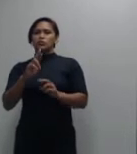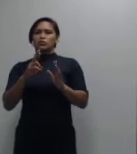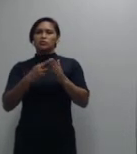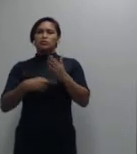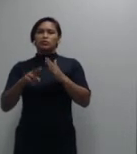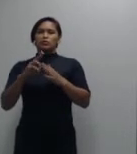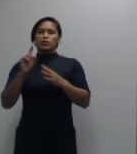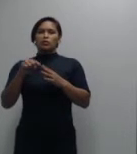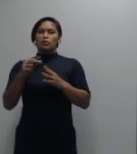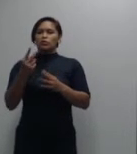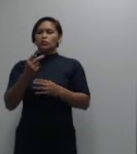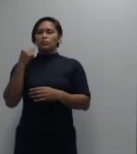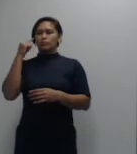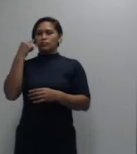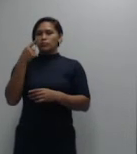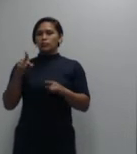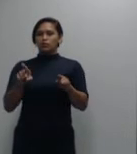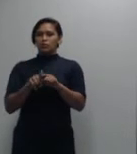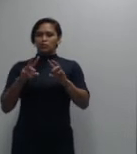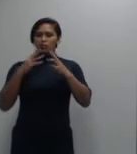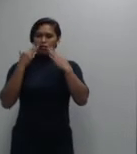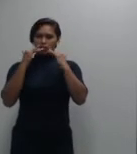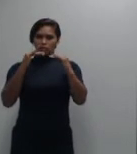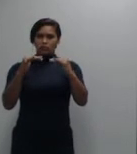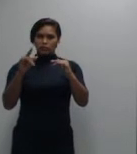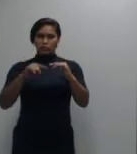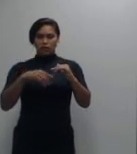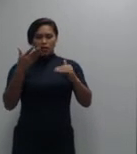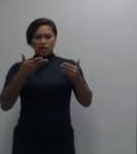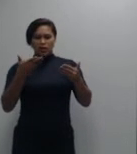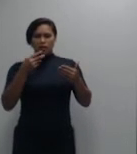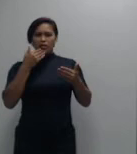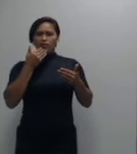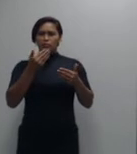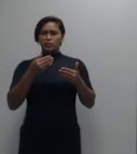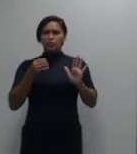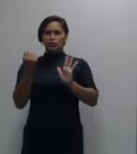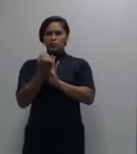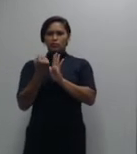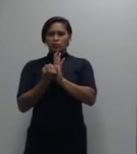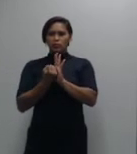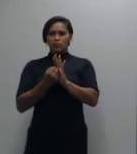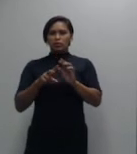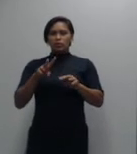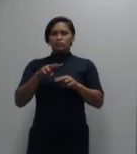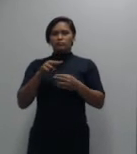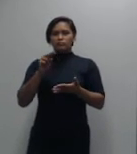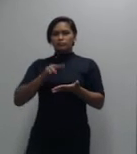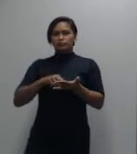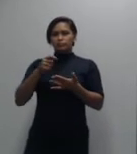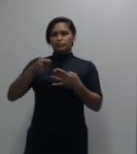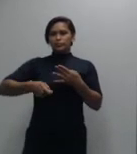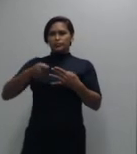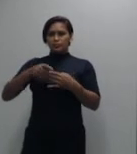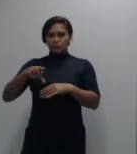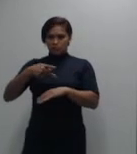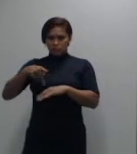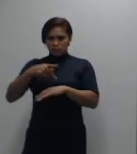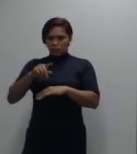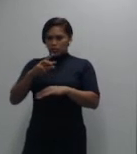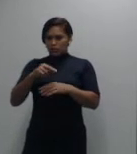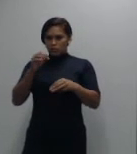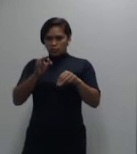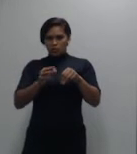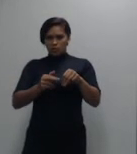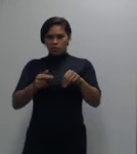pelos dois advogados Patrick no caso é o pedido de homologação da sentença estrangeira e o Ministro Raul